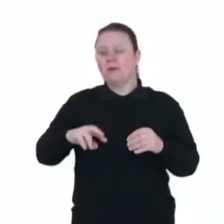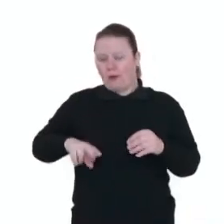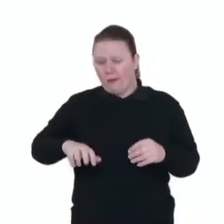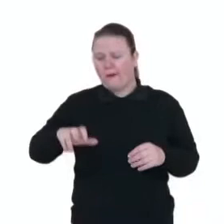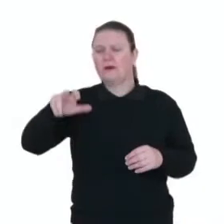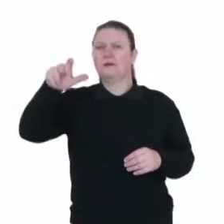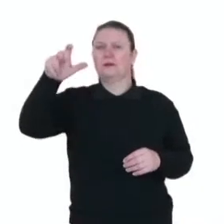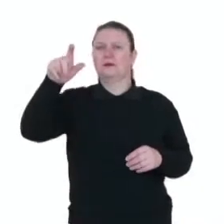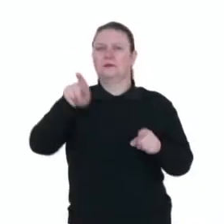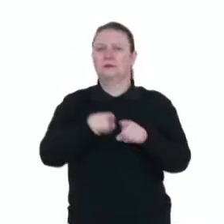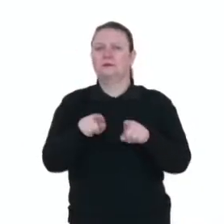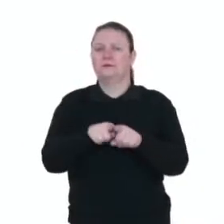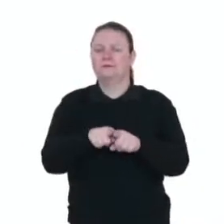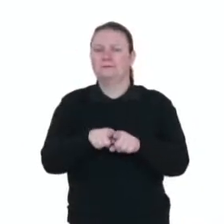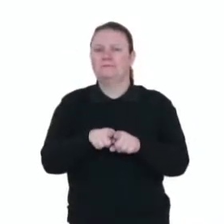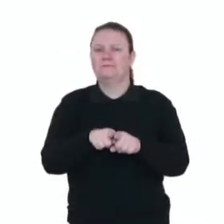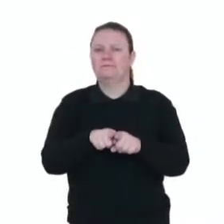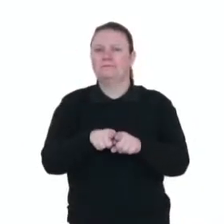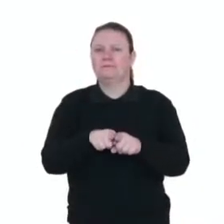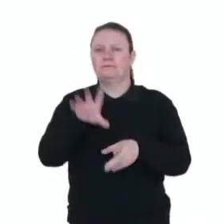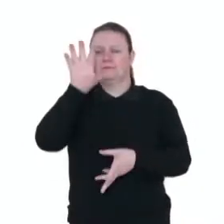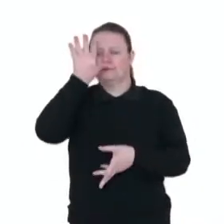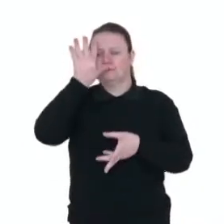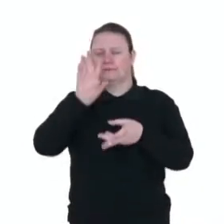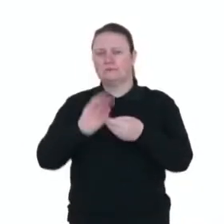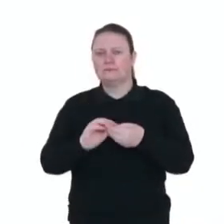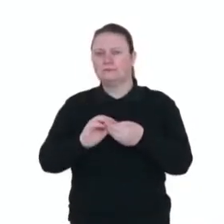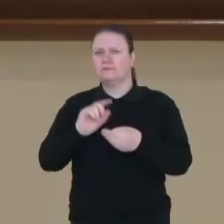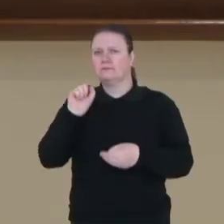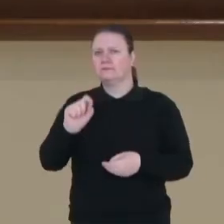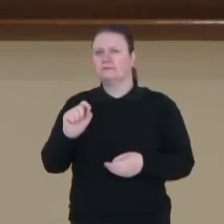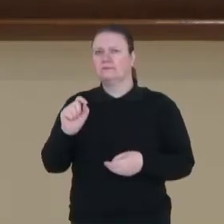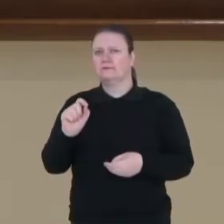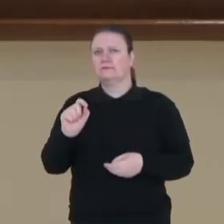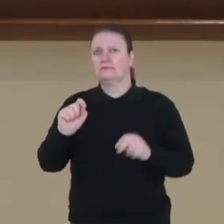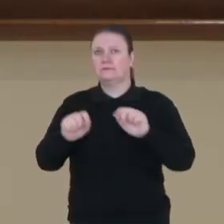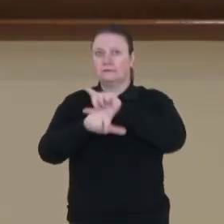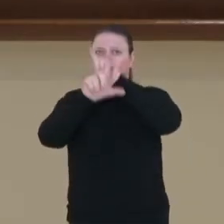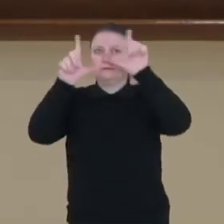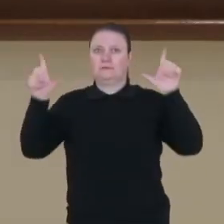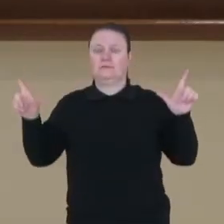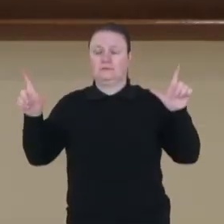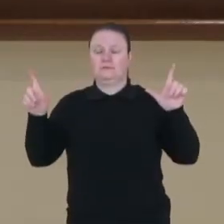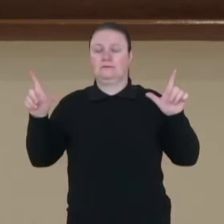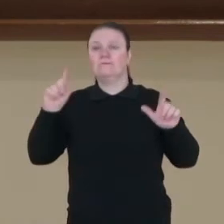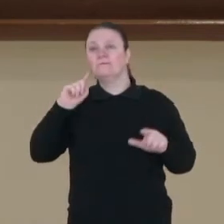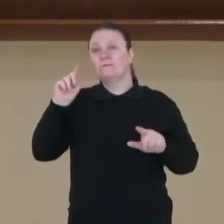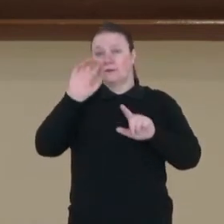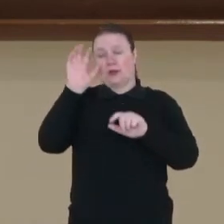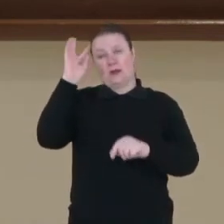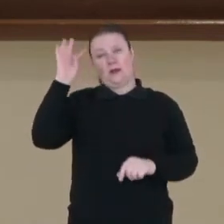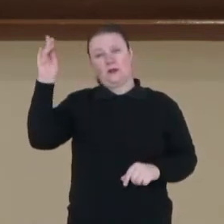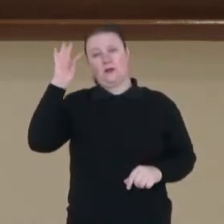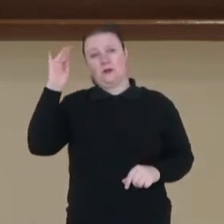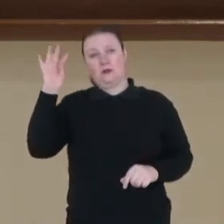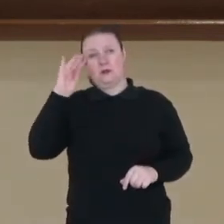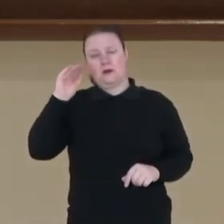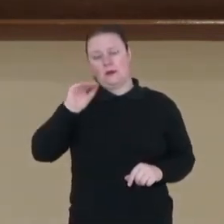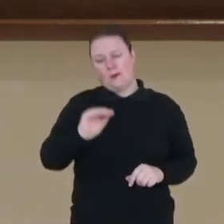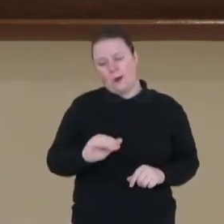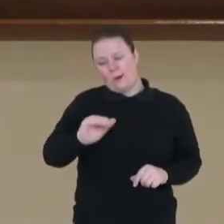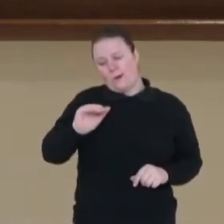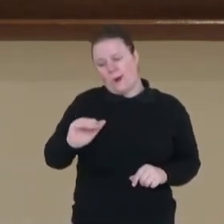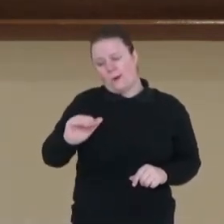mesmo, gente. Então, nessa concepção, para a gente entender bem o darwinismo social, nessa escada da